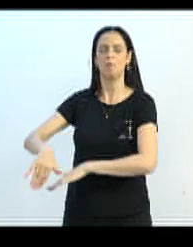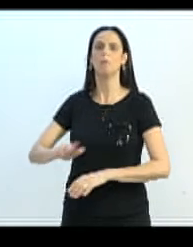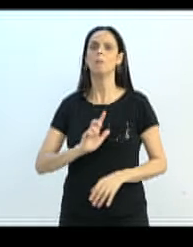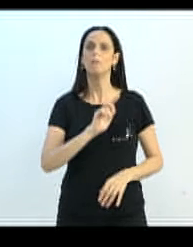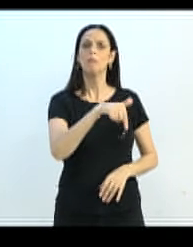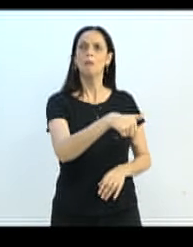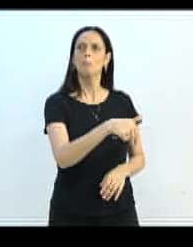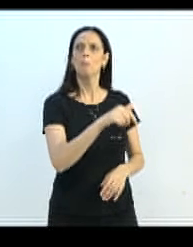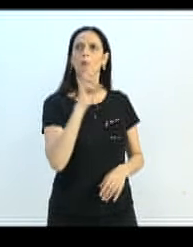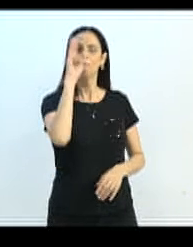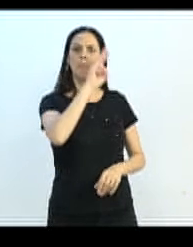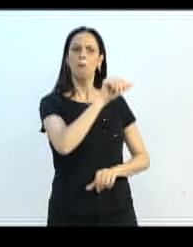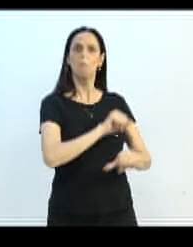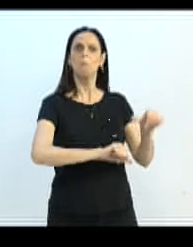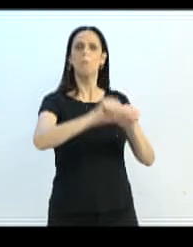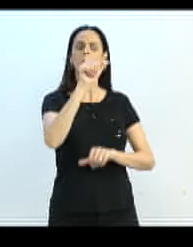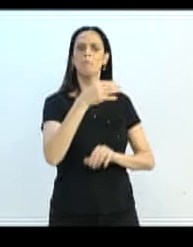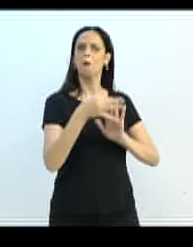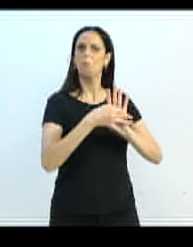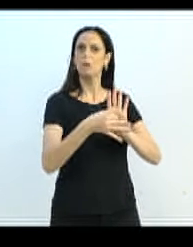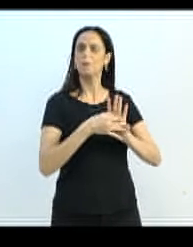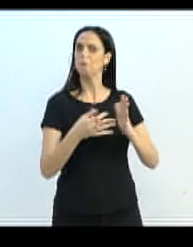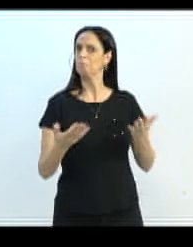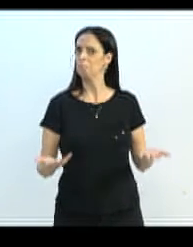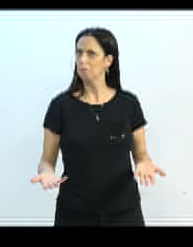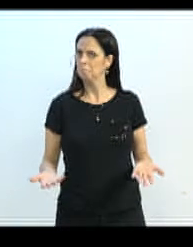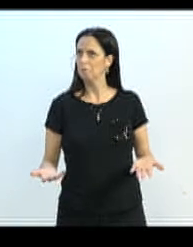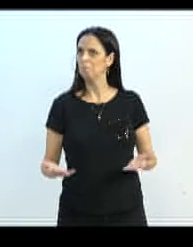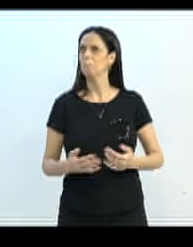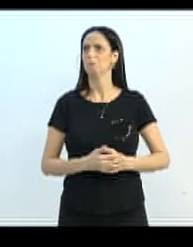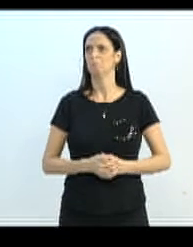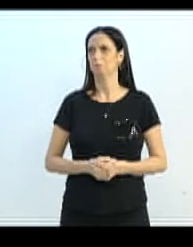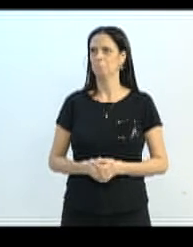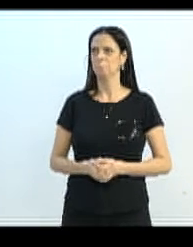tem força, hein? O vice-golpista da Dilma não é fraco.